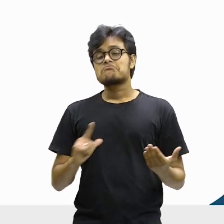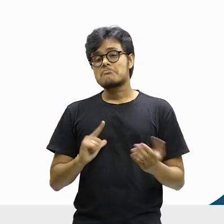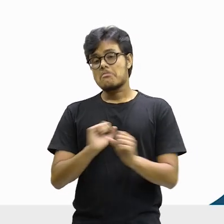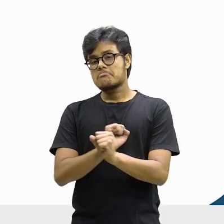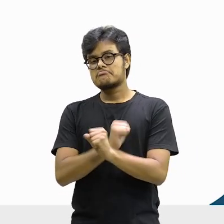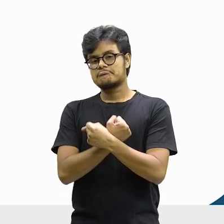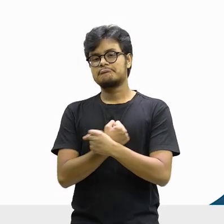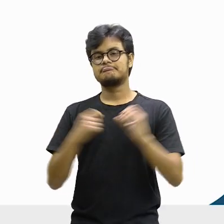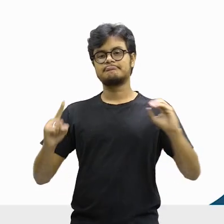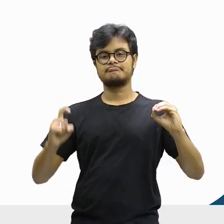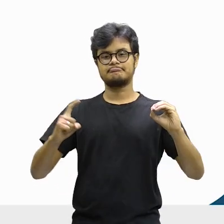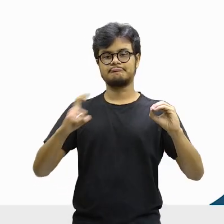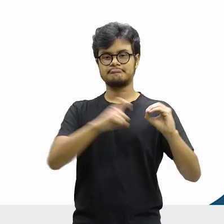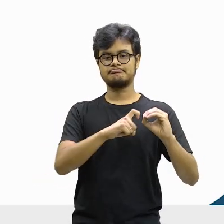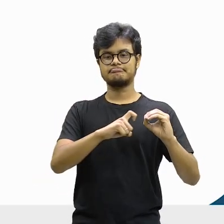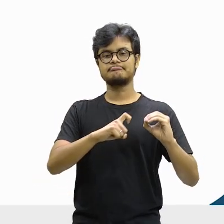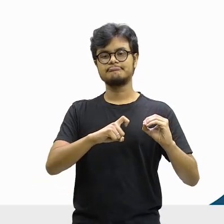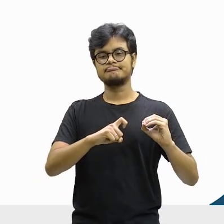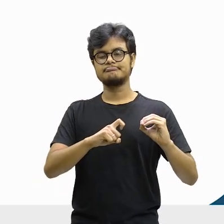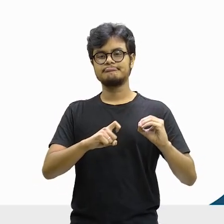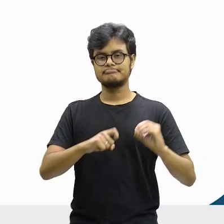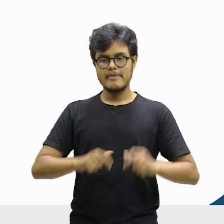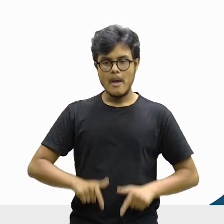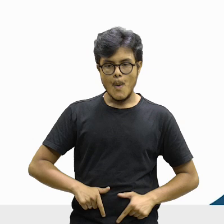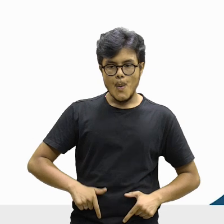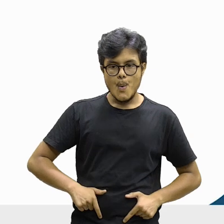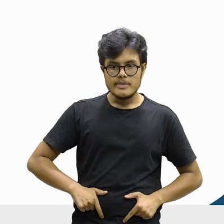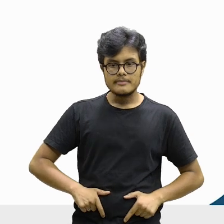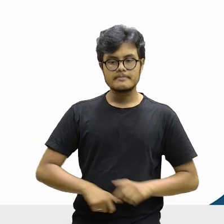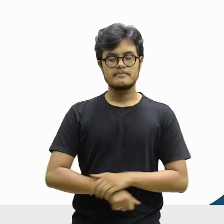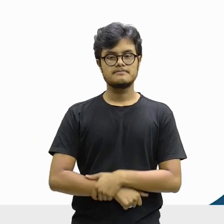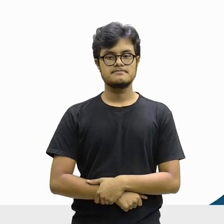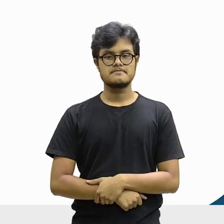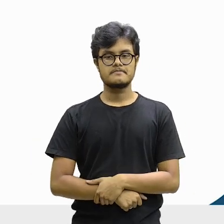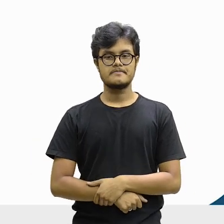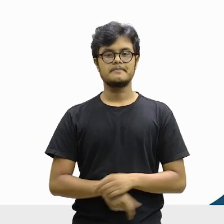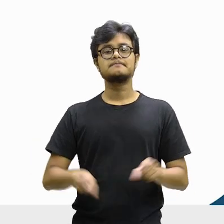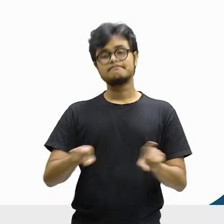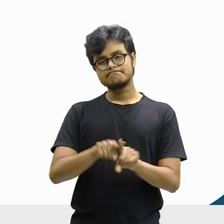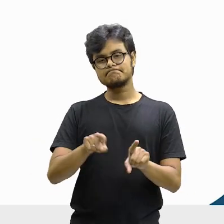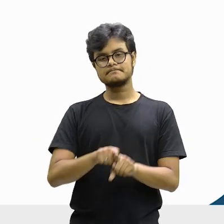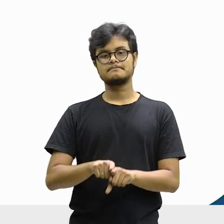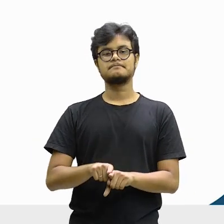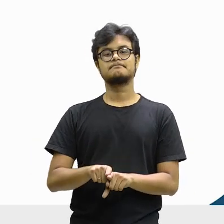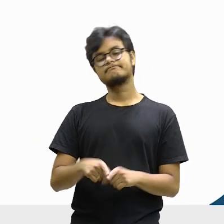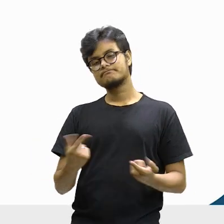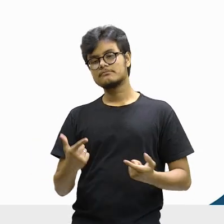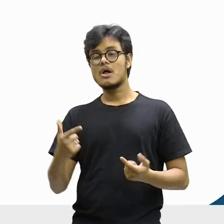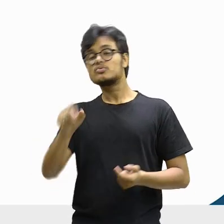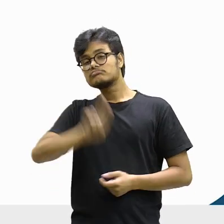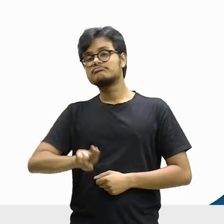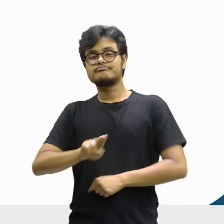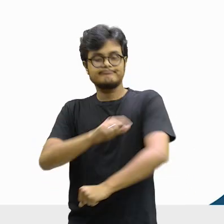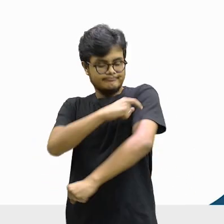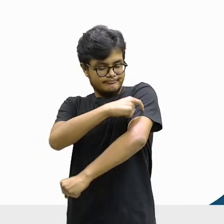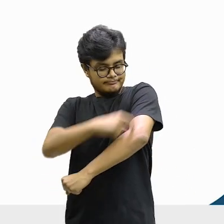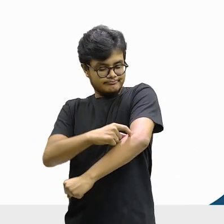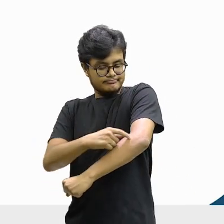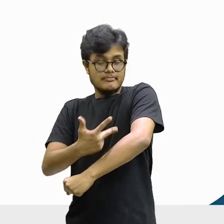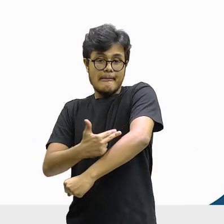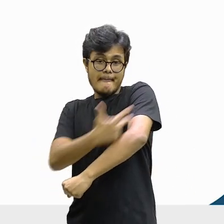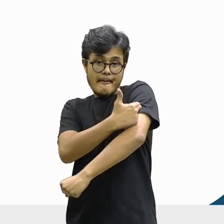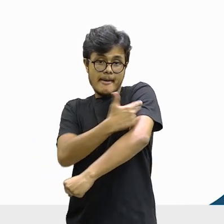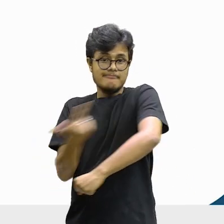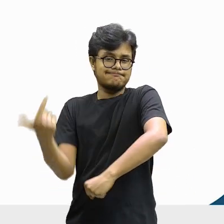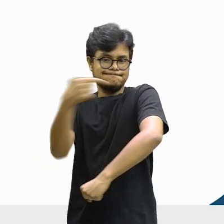física que bloqueia a chegada do espermatozoide ao útero, implantação sobre a pele de dispositivos plásticos